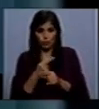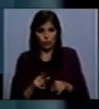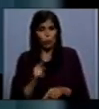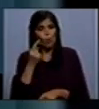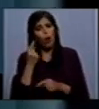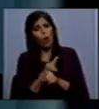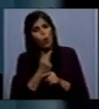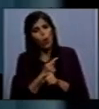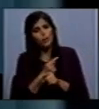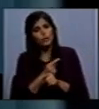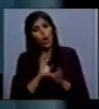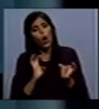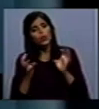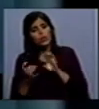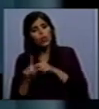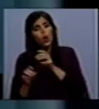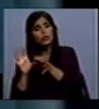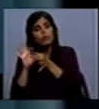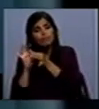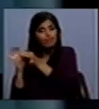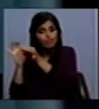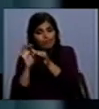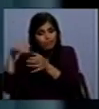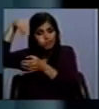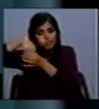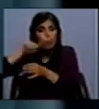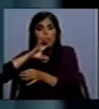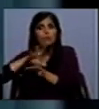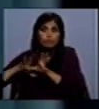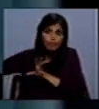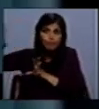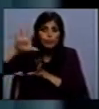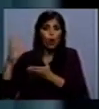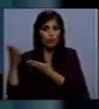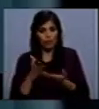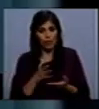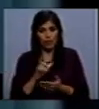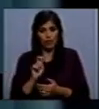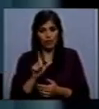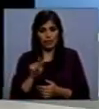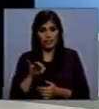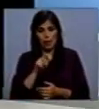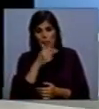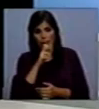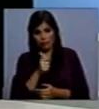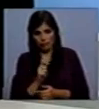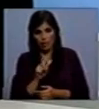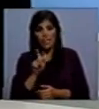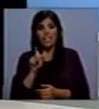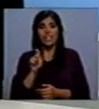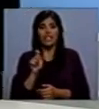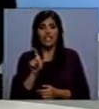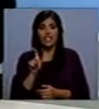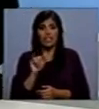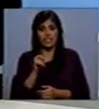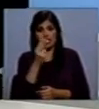coisa é a união de países dentro deste espaço que é bem mais alargado seus convidados eles abertos 12 eliseu alves autor submeter os